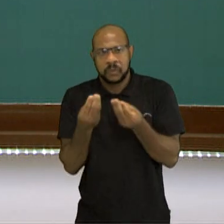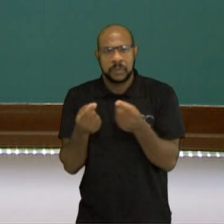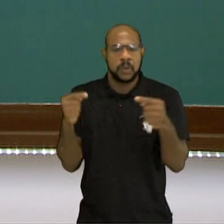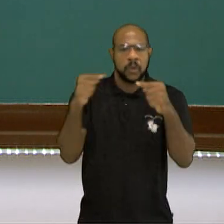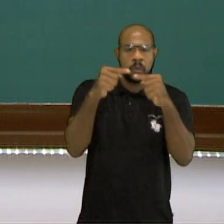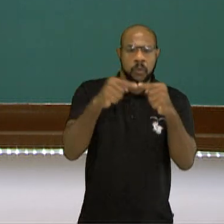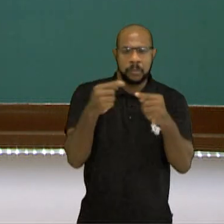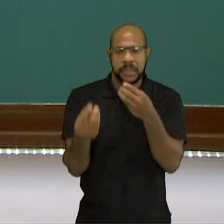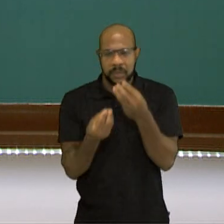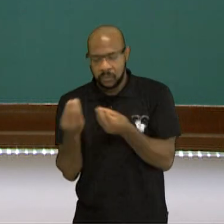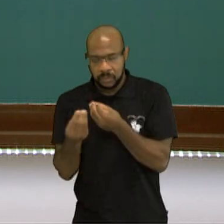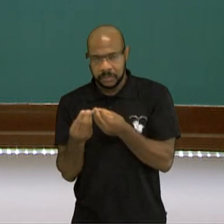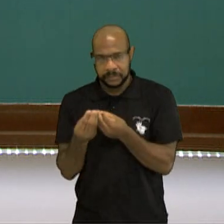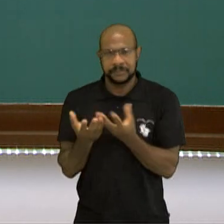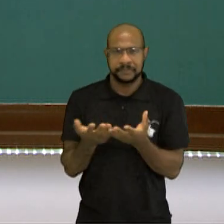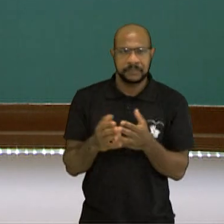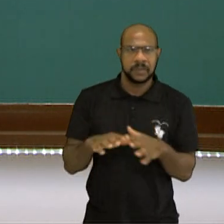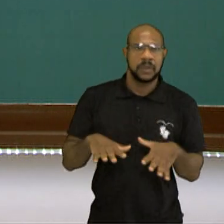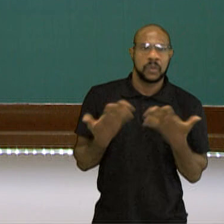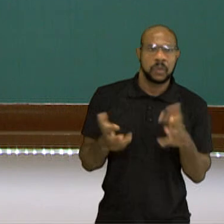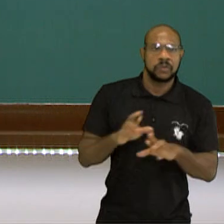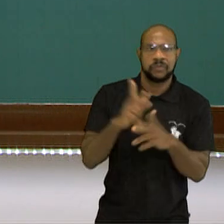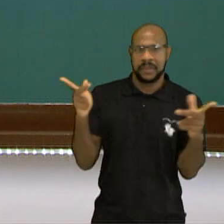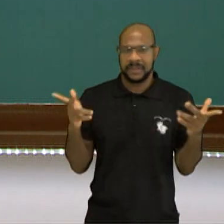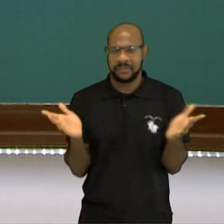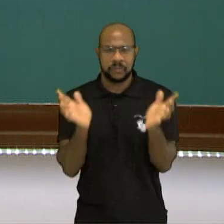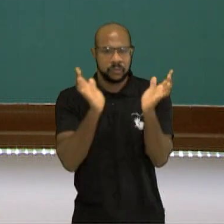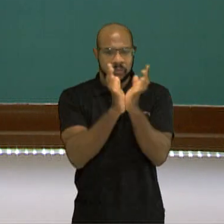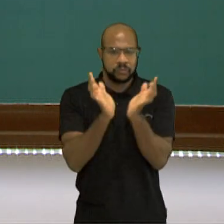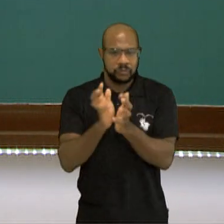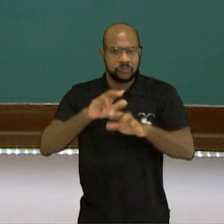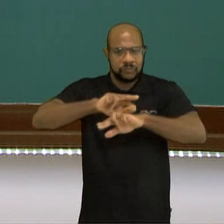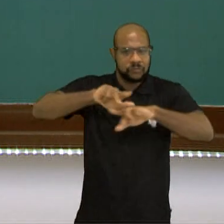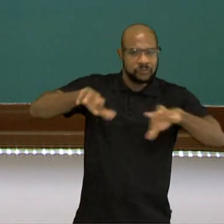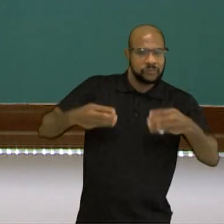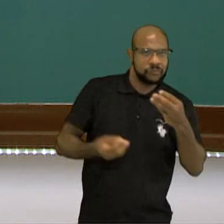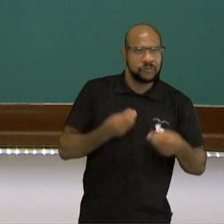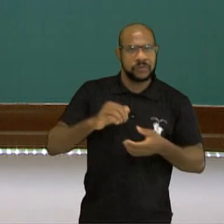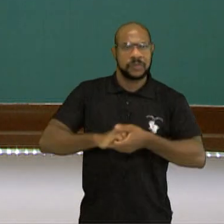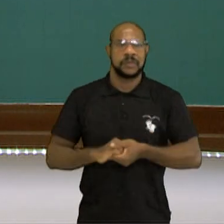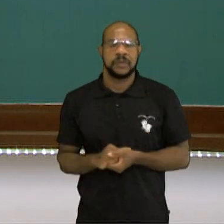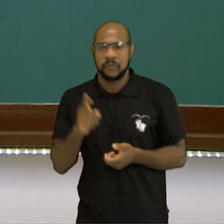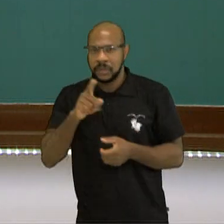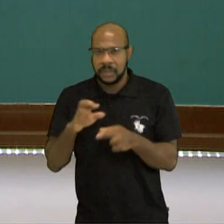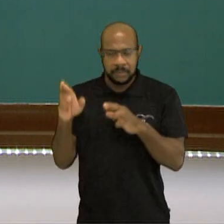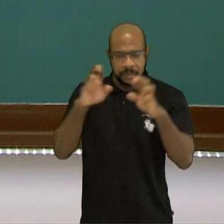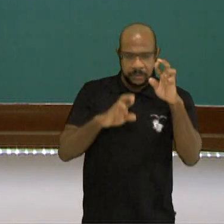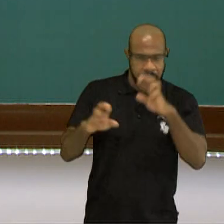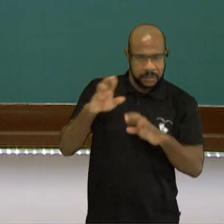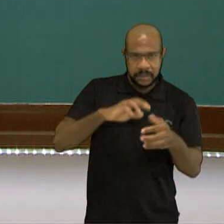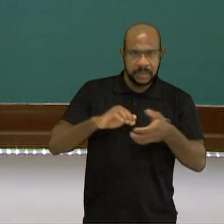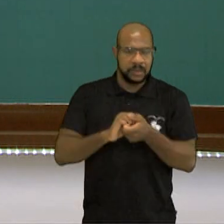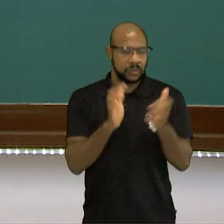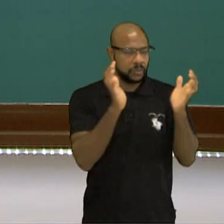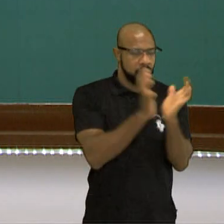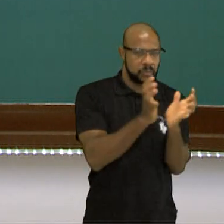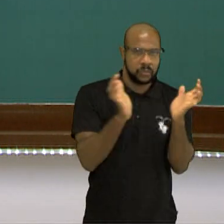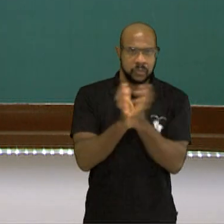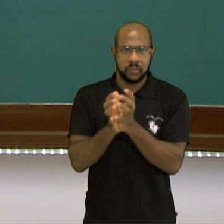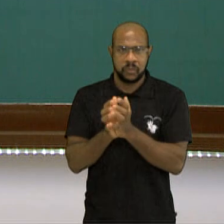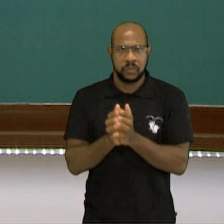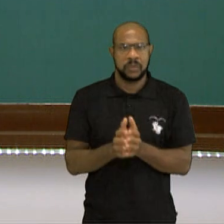sobrejetora e bijetora? Qual é a diferença de cada uma delas? Para que você, analisando o conjunto contradomínio e